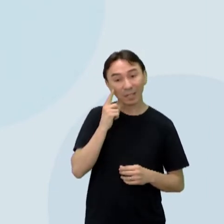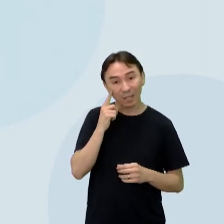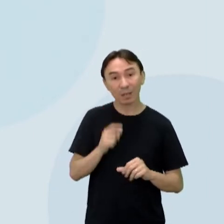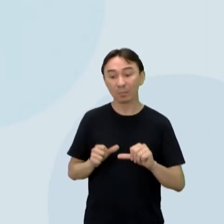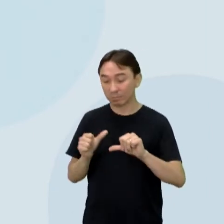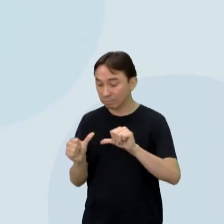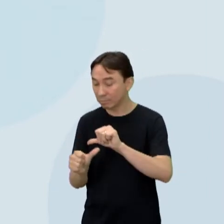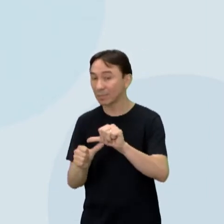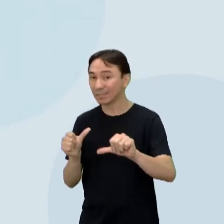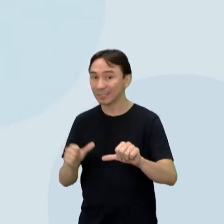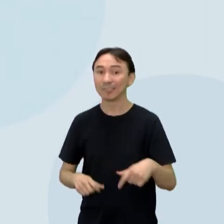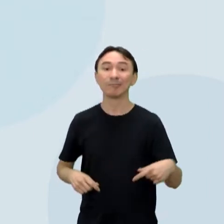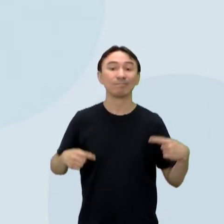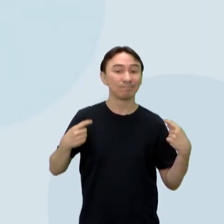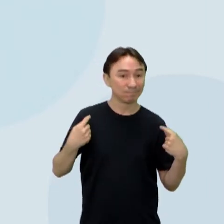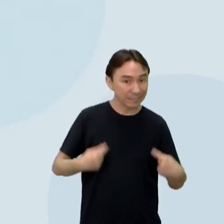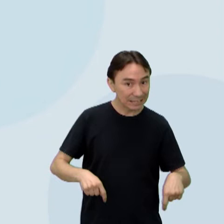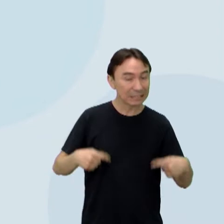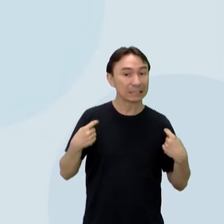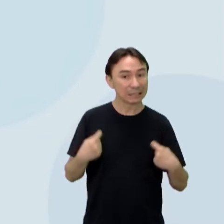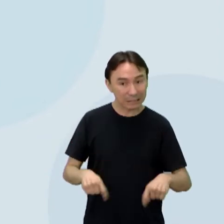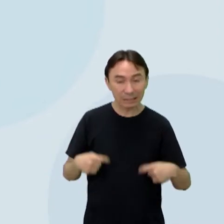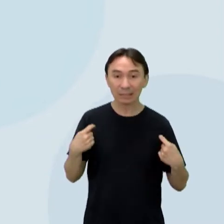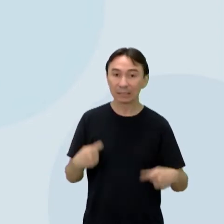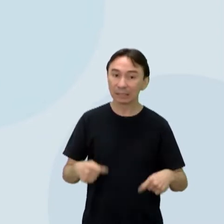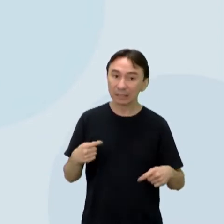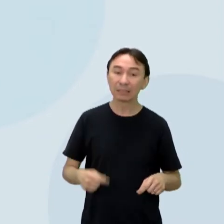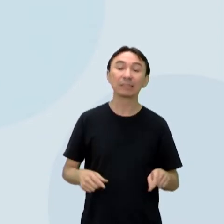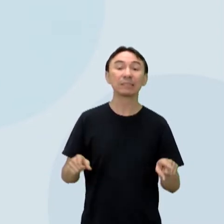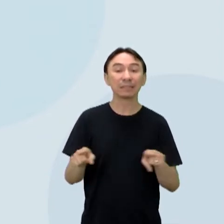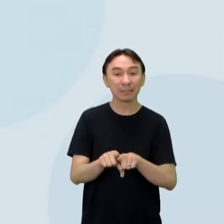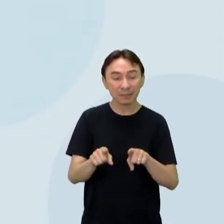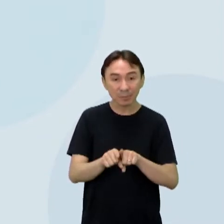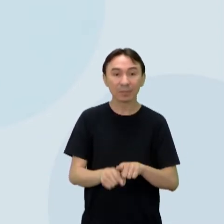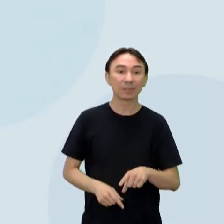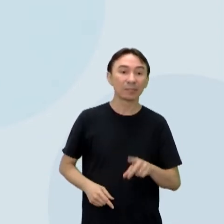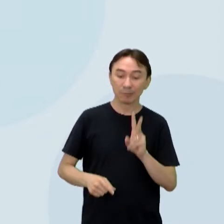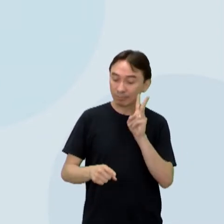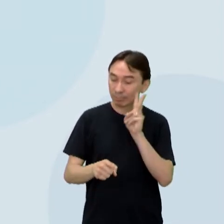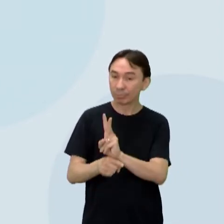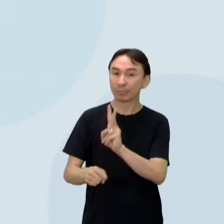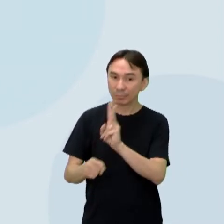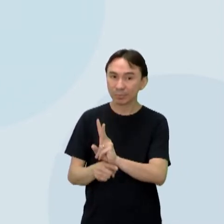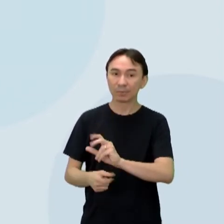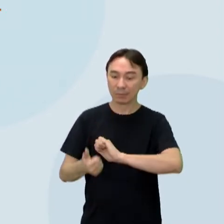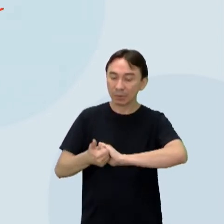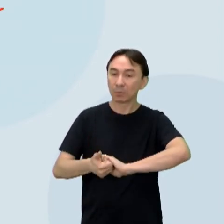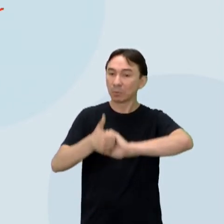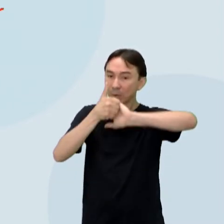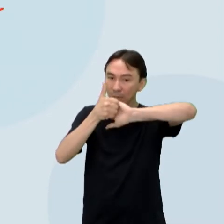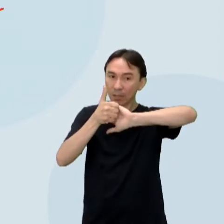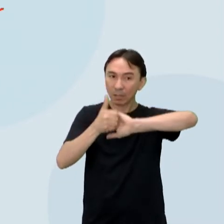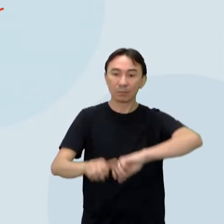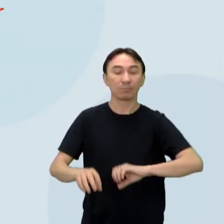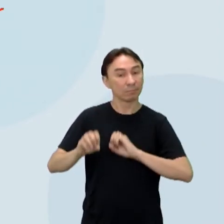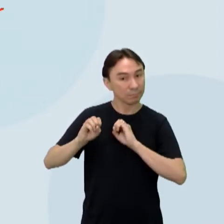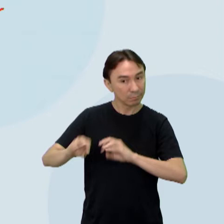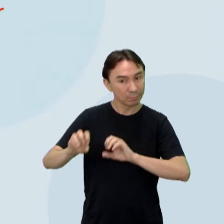necessárias e preservarão a qualidade do ensino das escolas brasileiras,